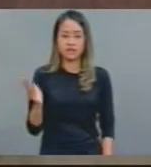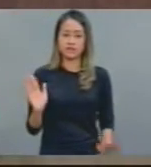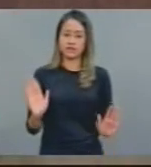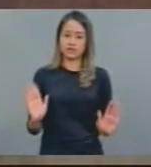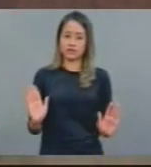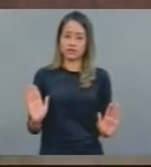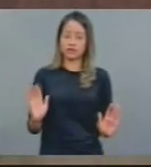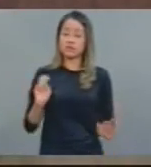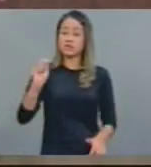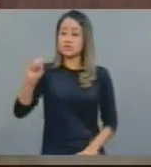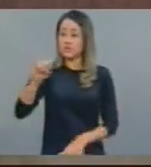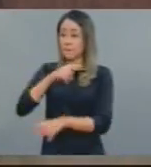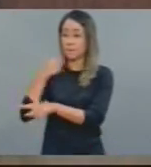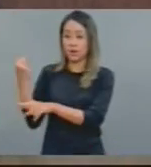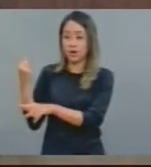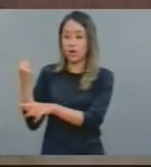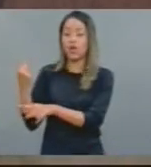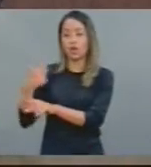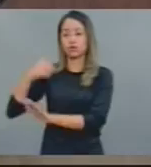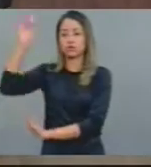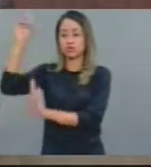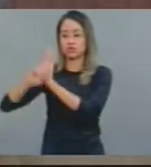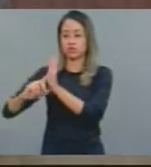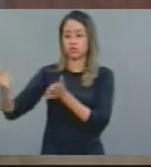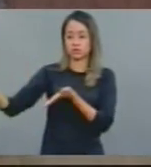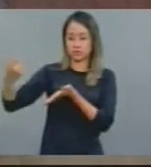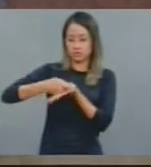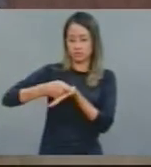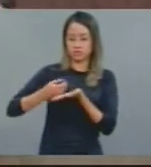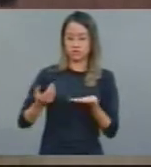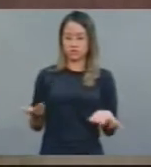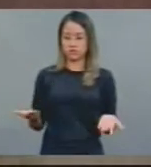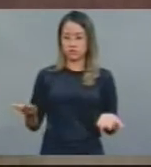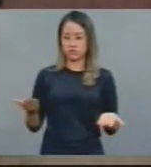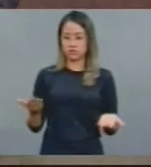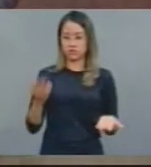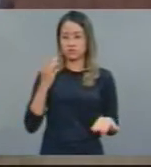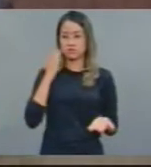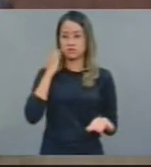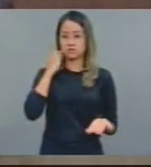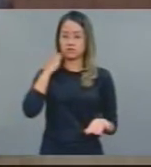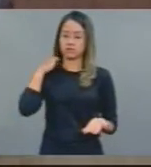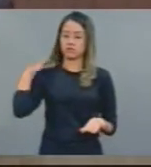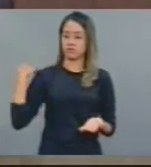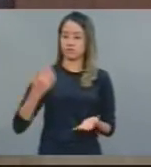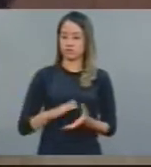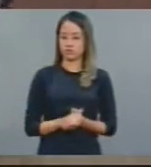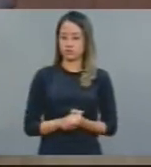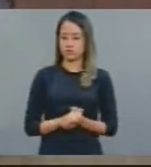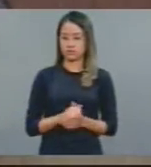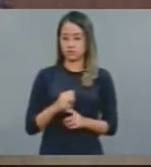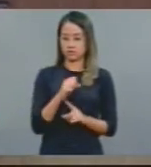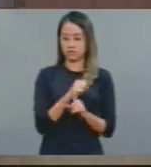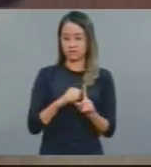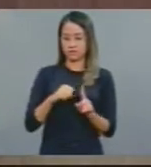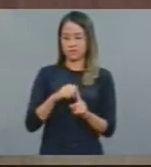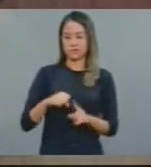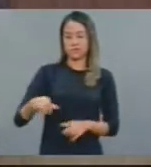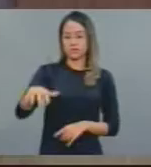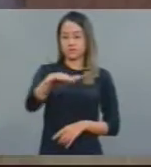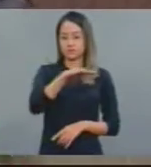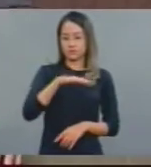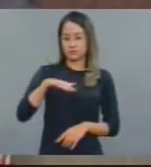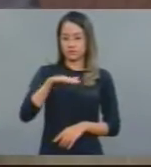Portanto, nós aqui oferecemos à bancada, à sociedade cearense, 7 emendas.